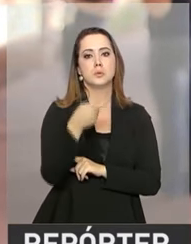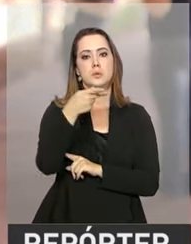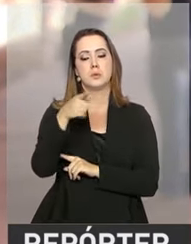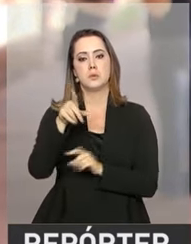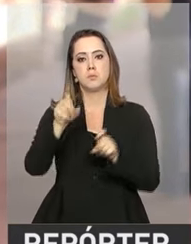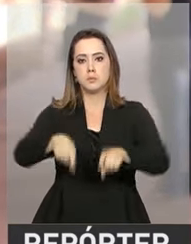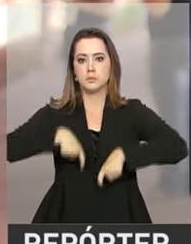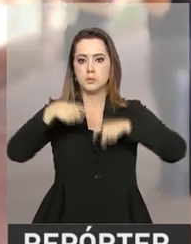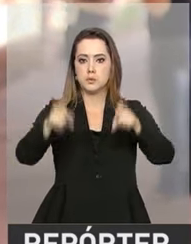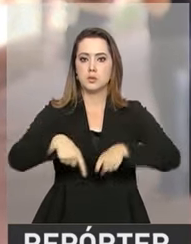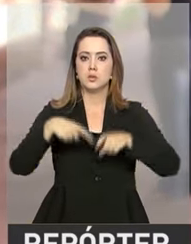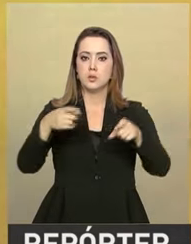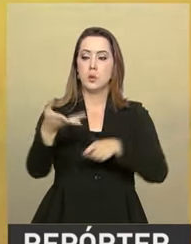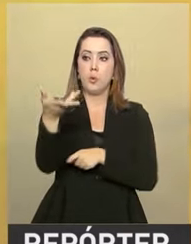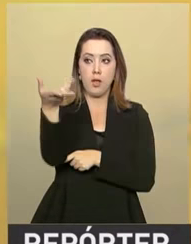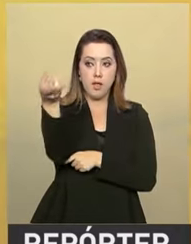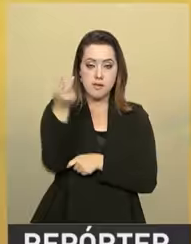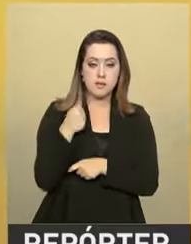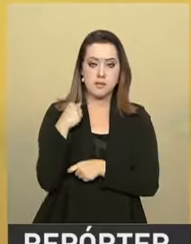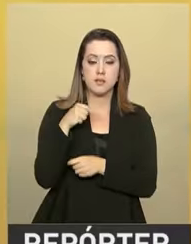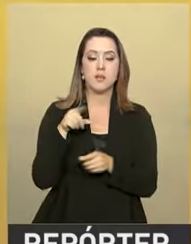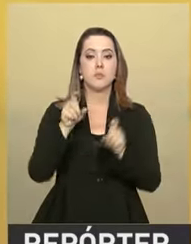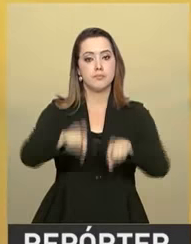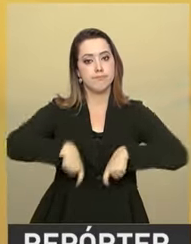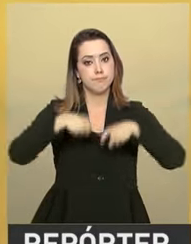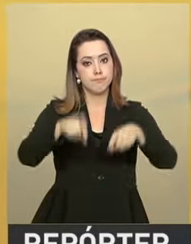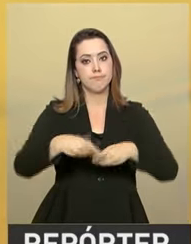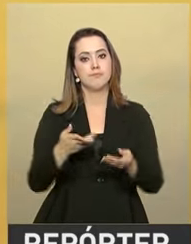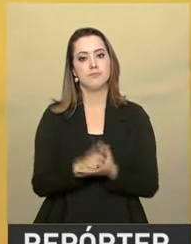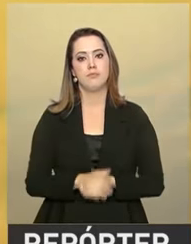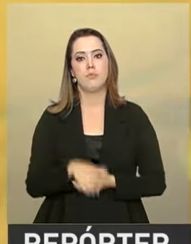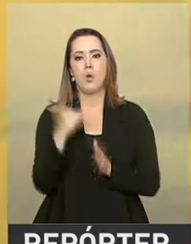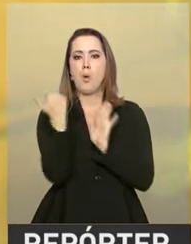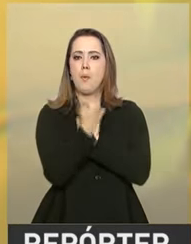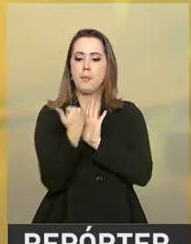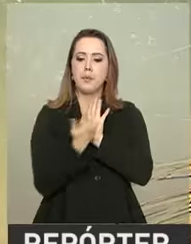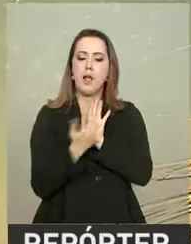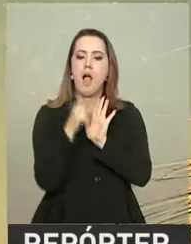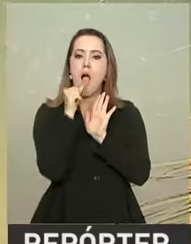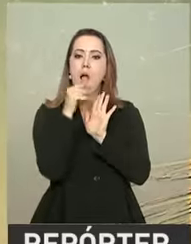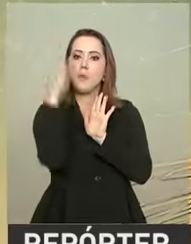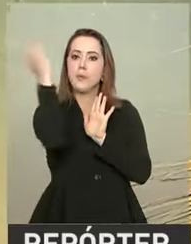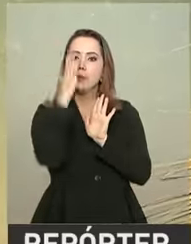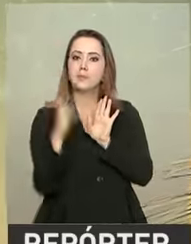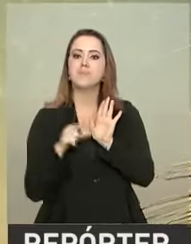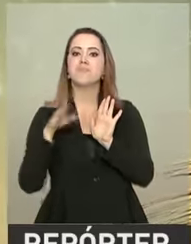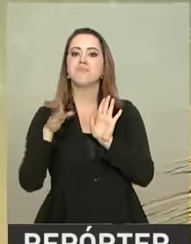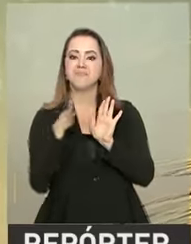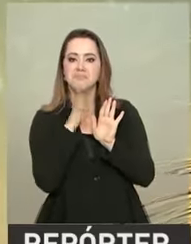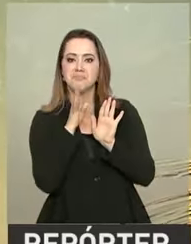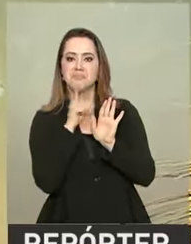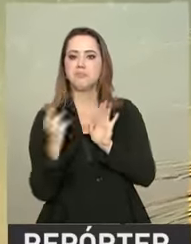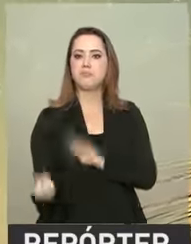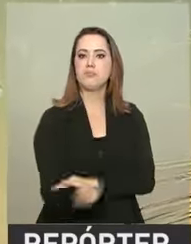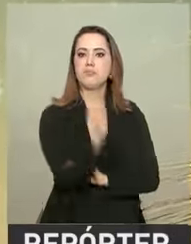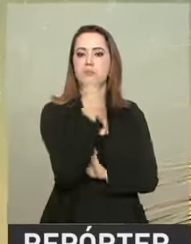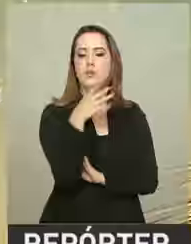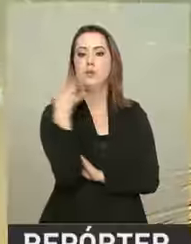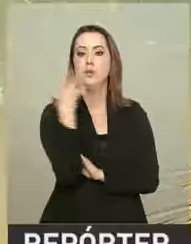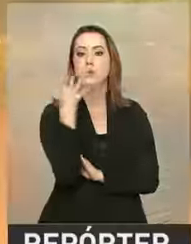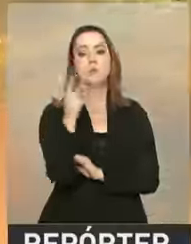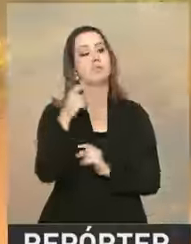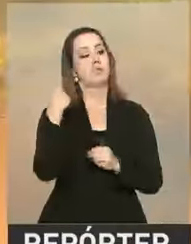serviços ambientais hoje no Brasil. O projeto faz parte do programa Água Brasil, que foi reconhecido como uma das